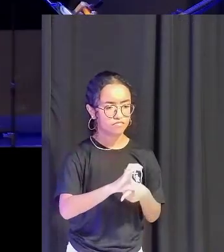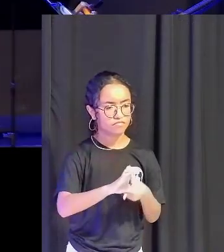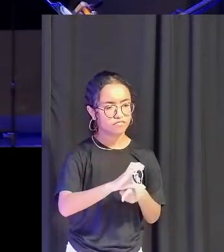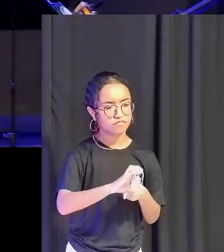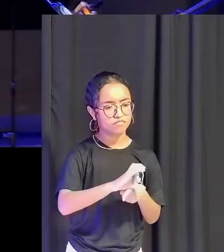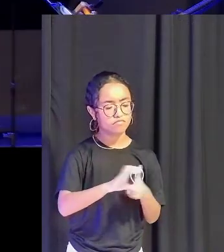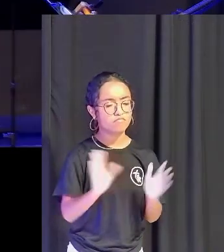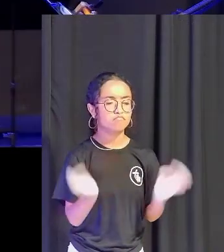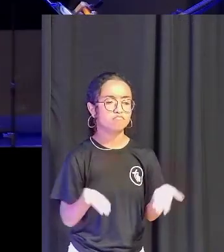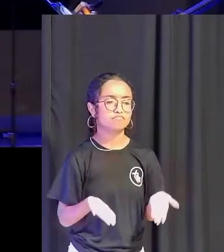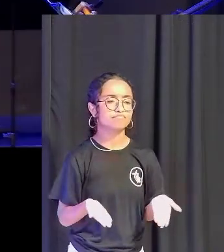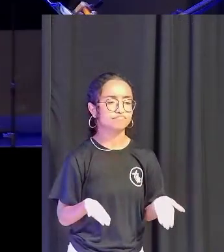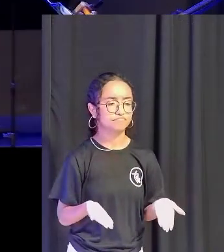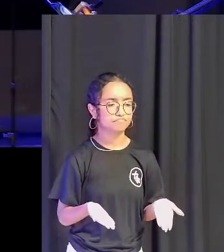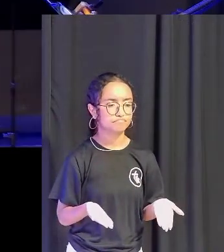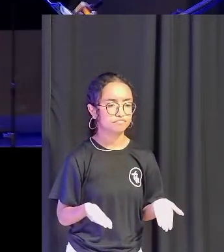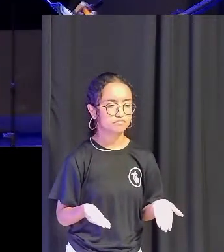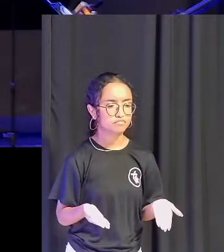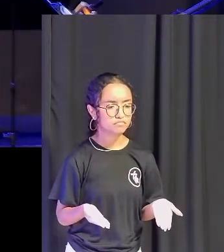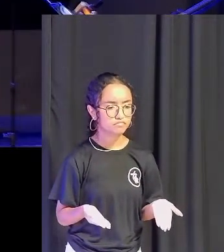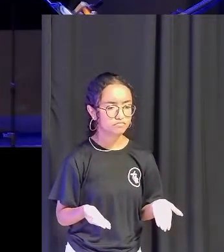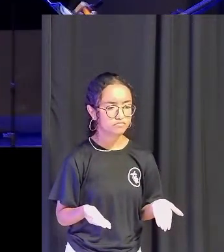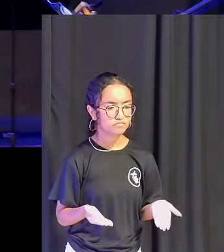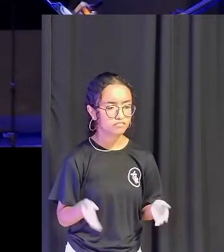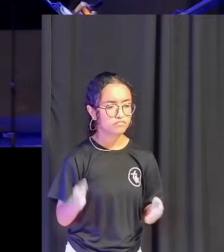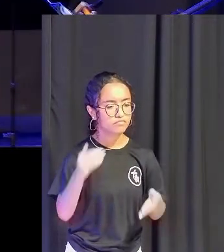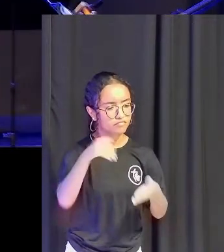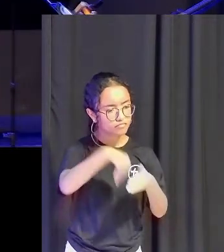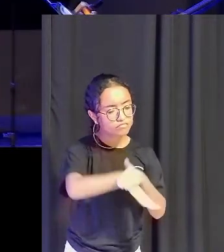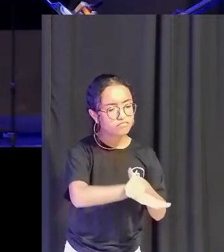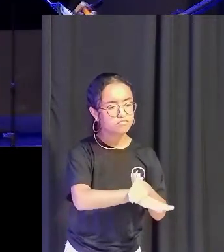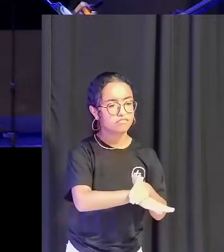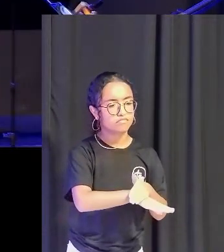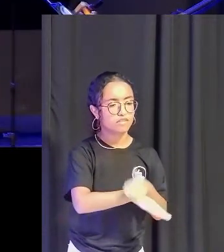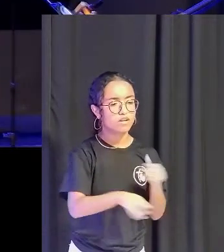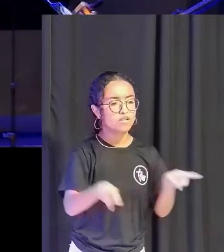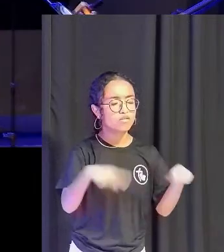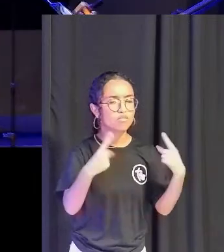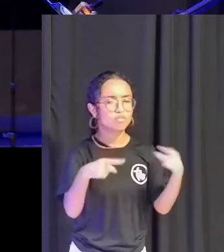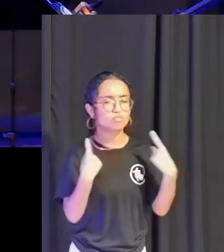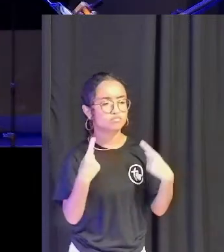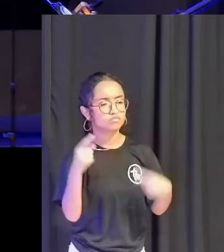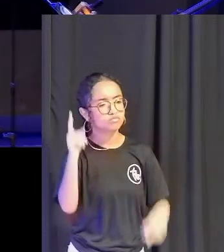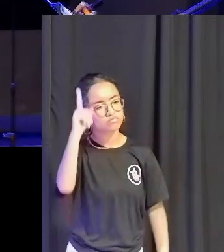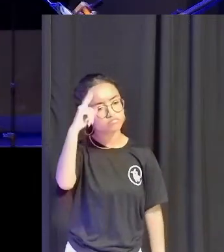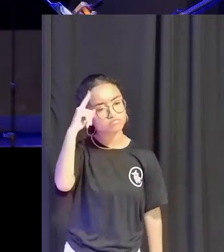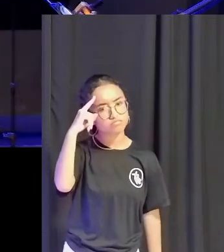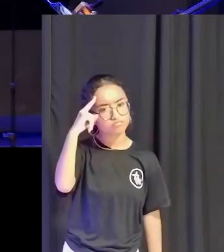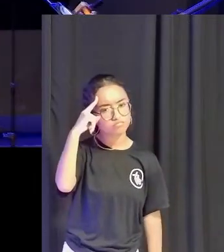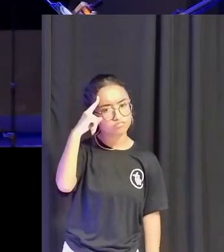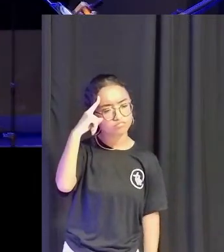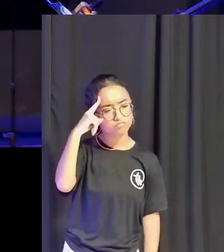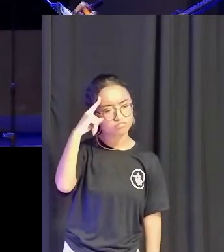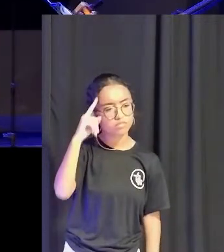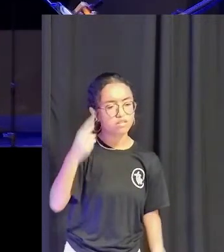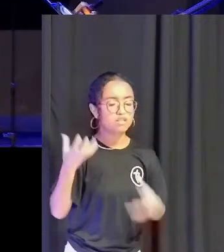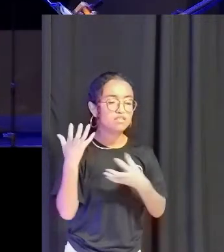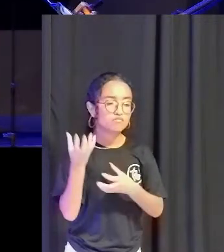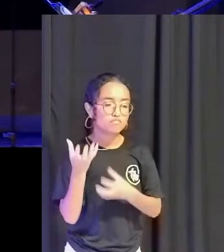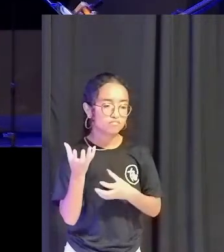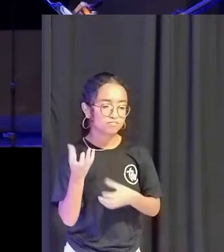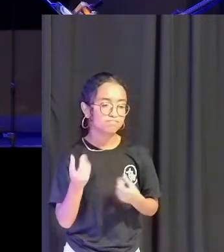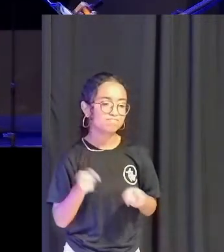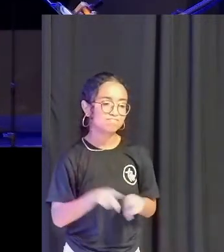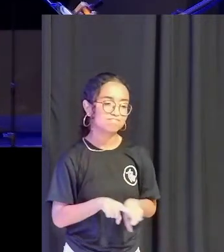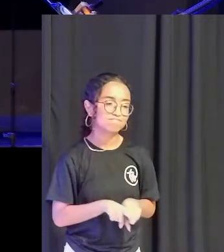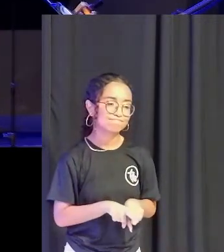naquelas tentações que vocês enfrentam no dia a dia. Mas também quero que vocês reflitam, desculpa aí,